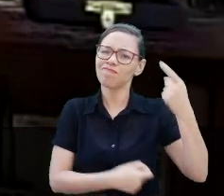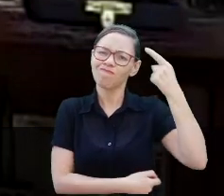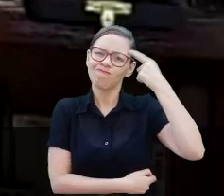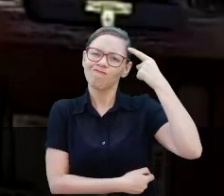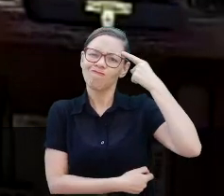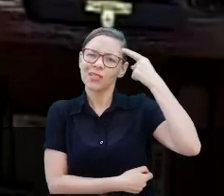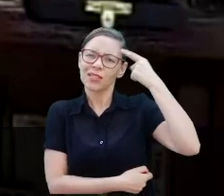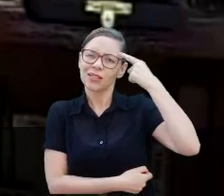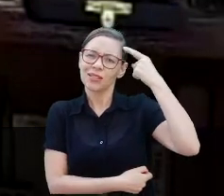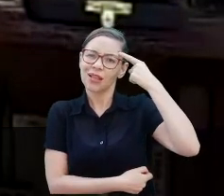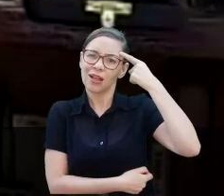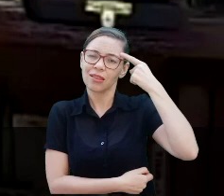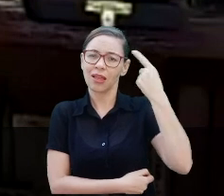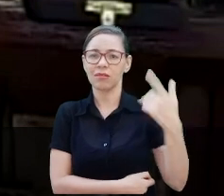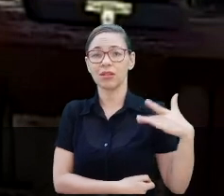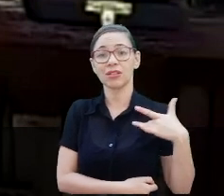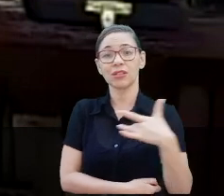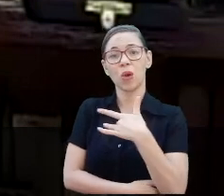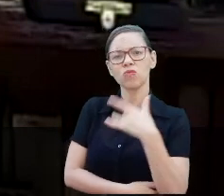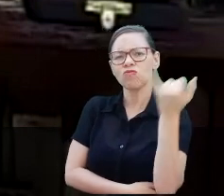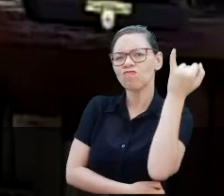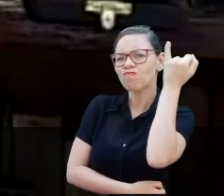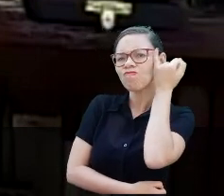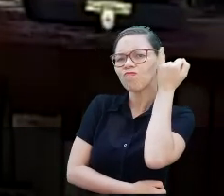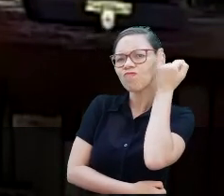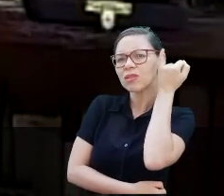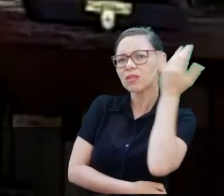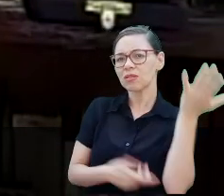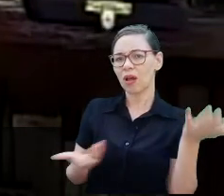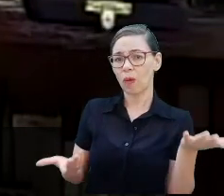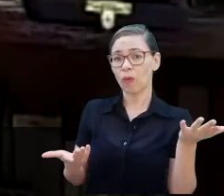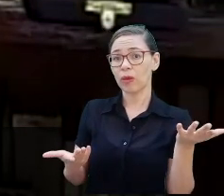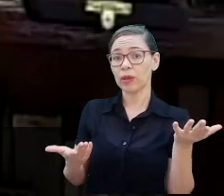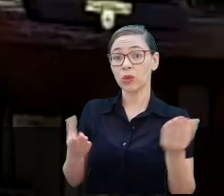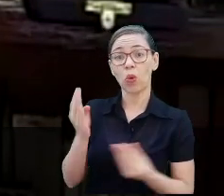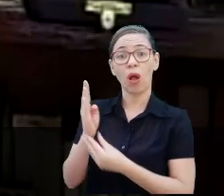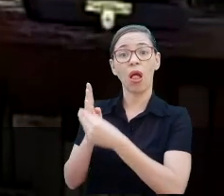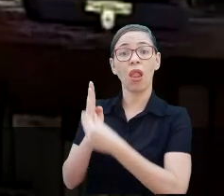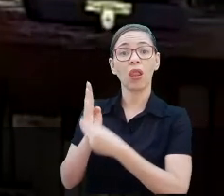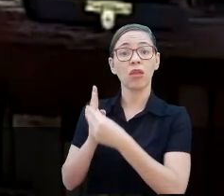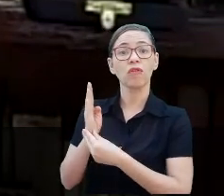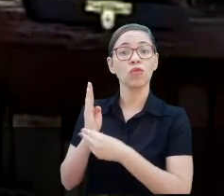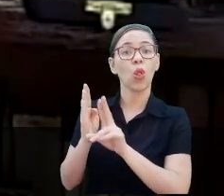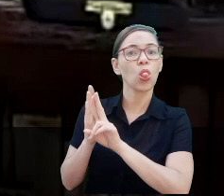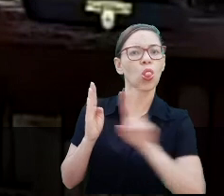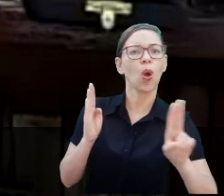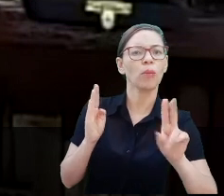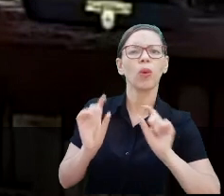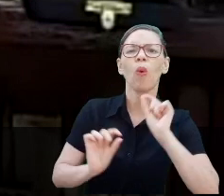no implemento da saúde mental. E eu pensei nesse livro, que se chama O Que é Saúde Mental,